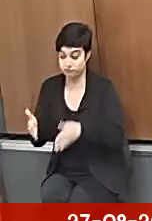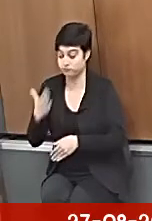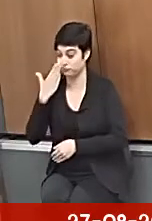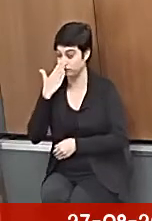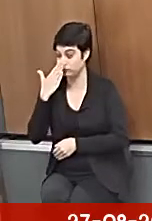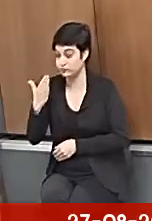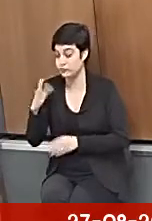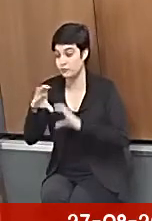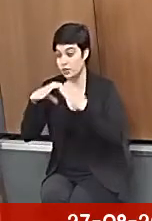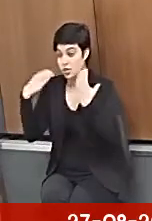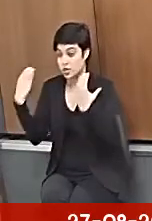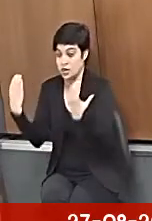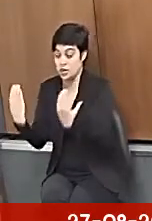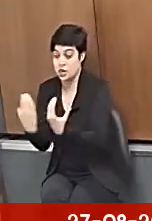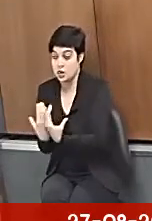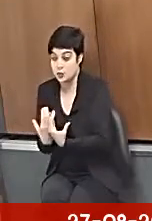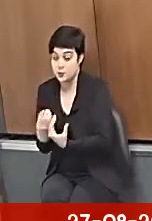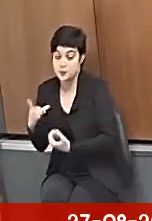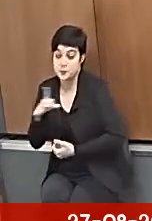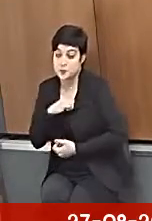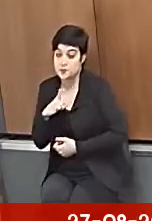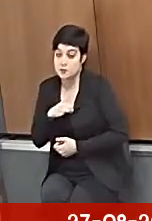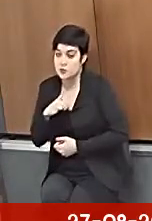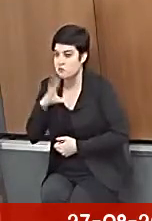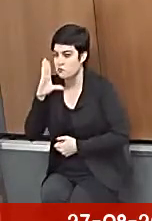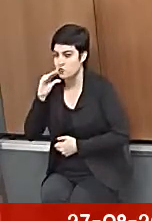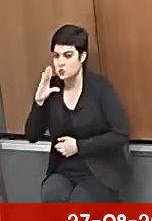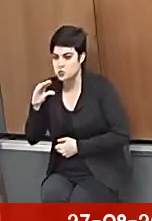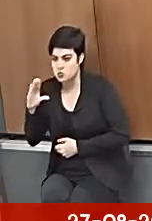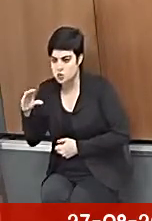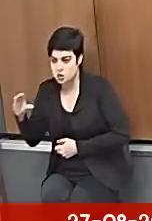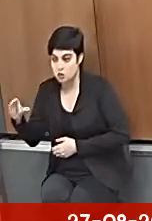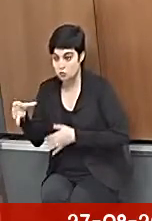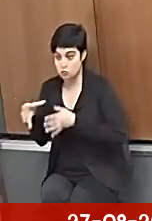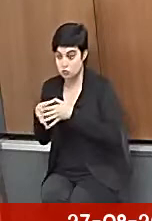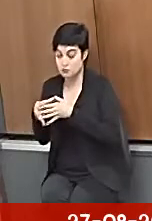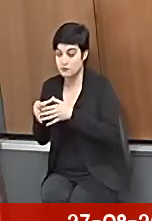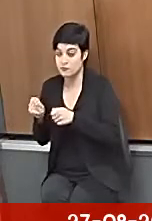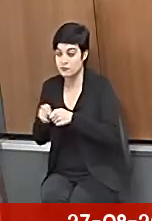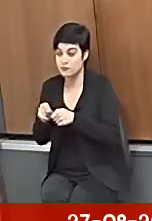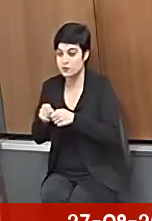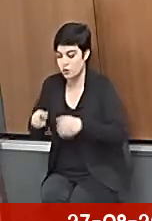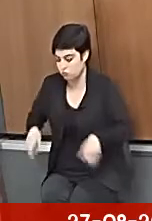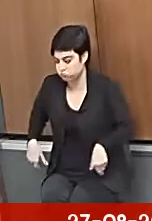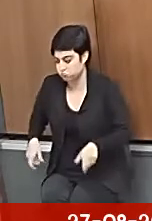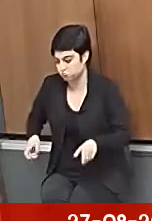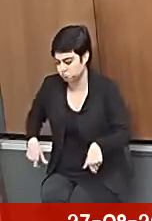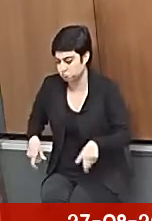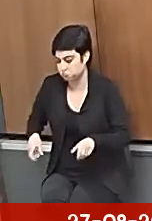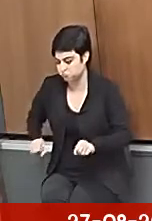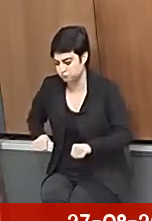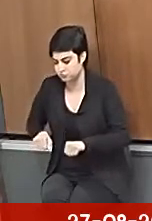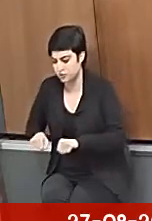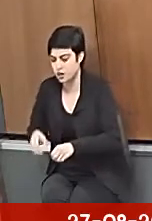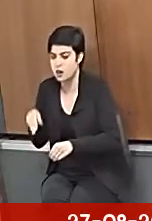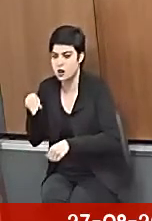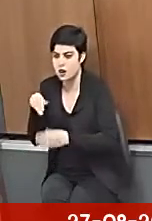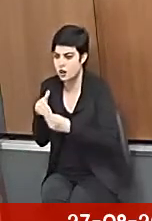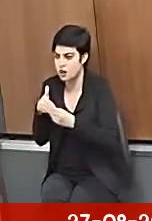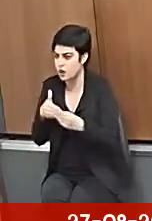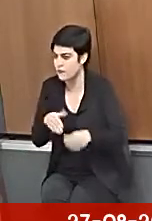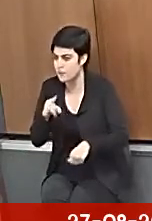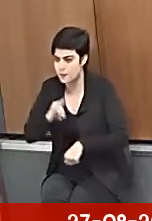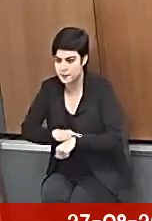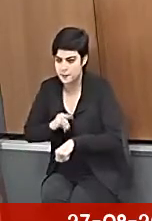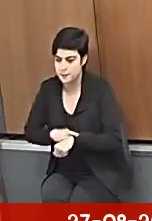do mineirão vêem um funcionário da minas arena e te empurra até onde você quer ele te leva no banheiro ele te